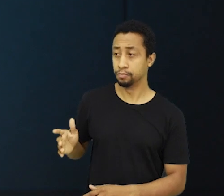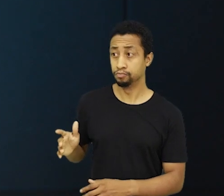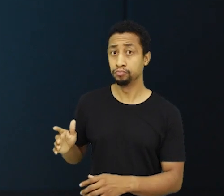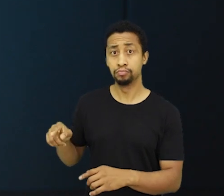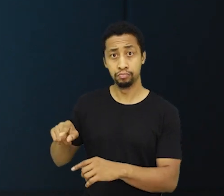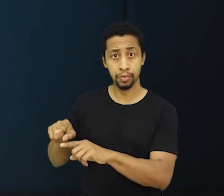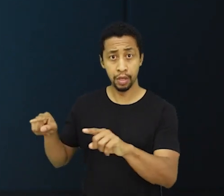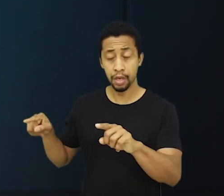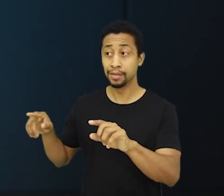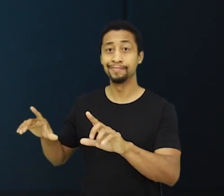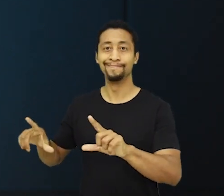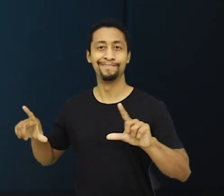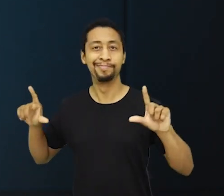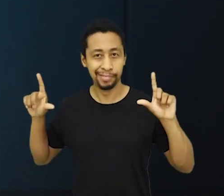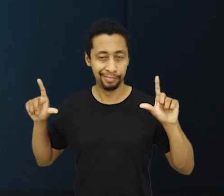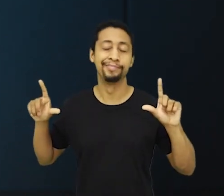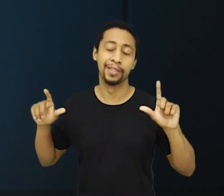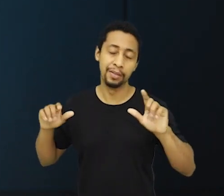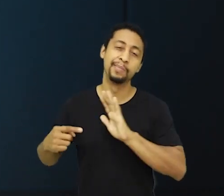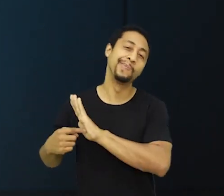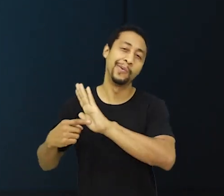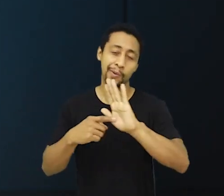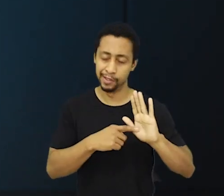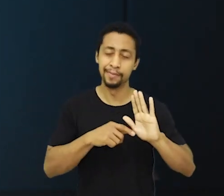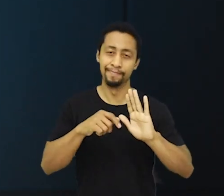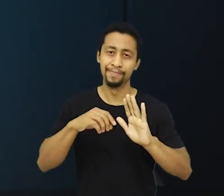aparece na mídia, quer queira, quer não,